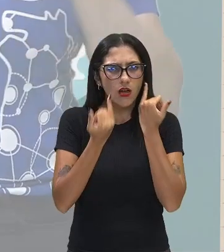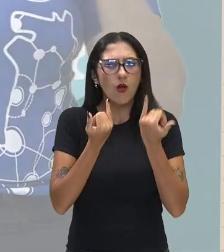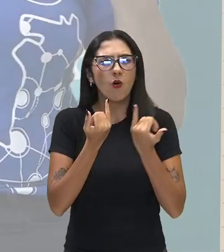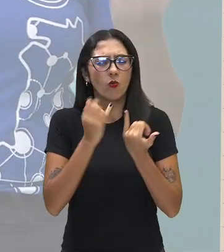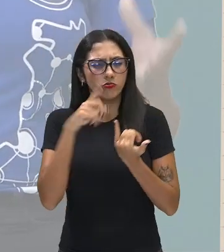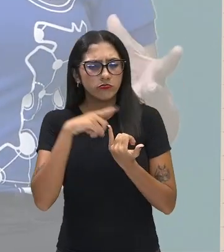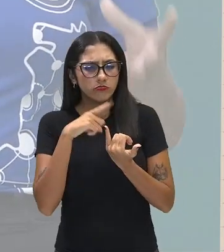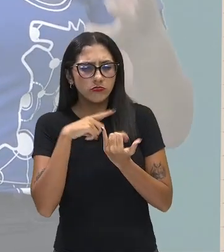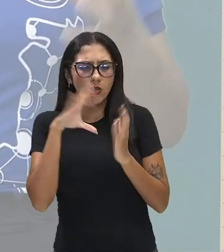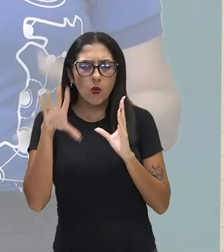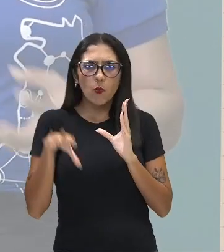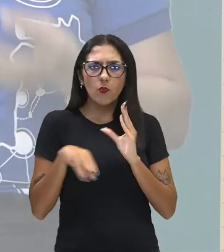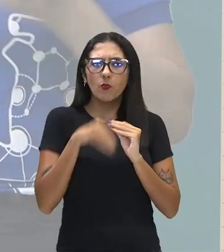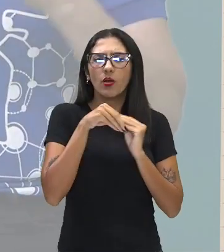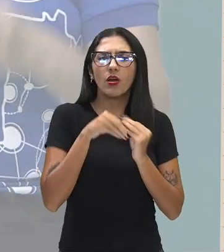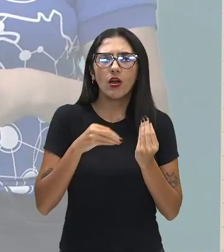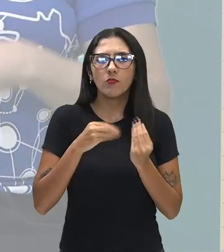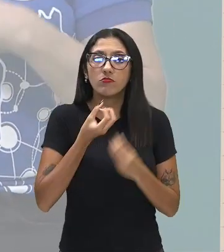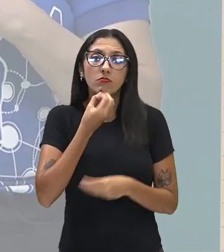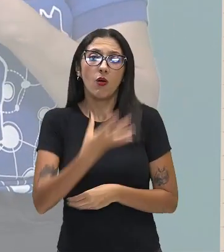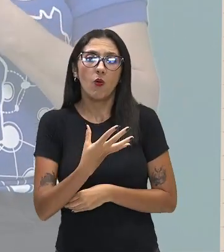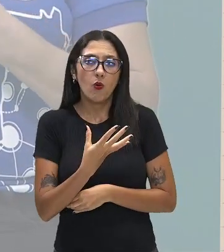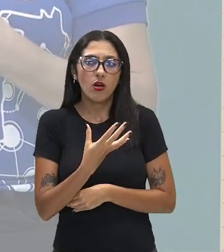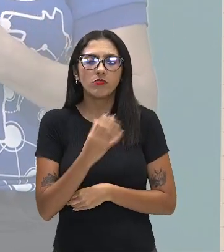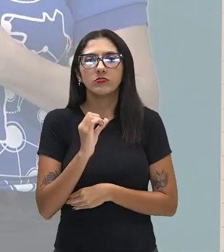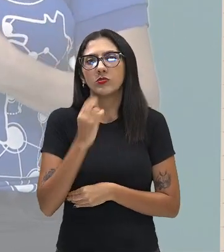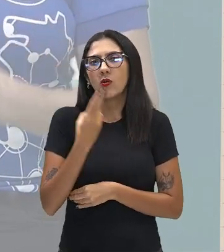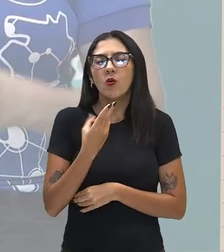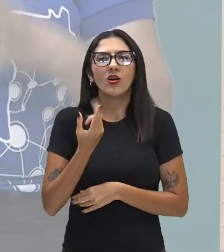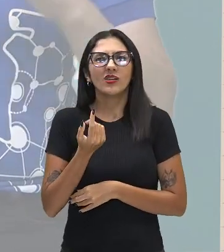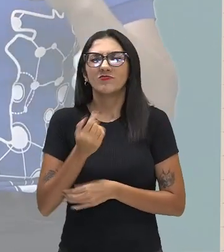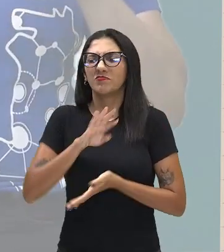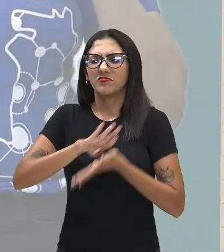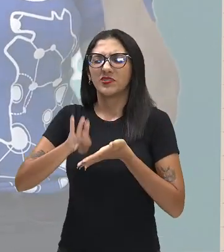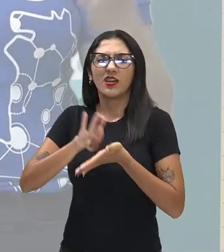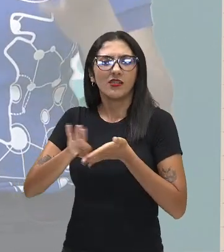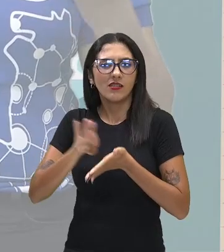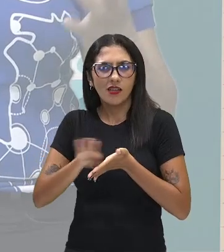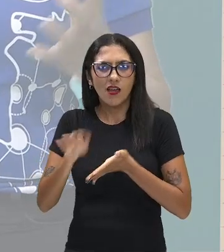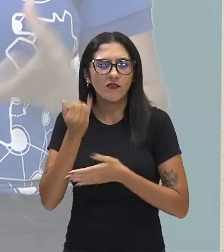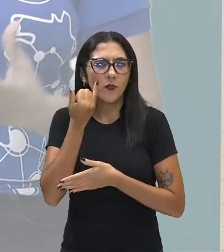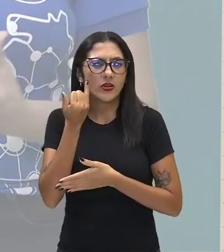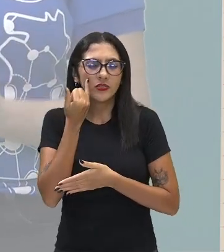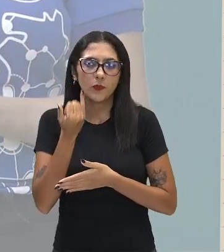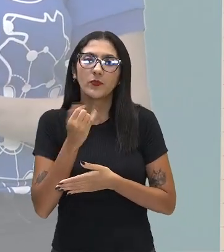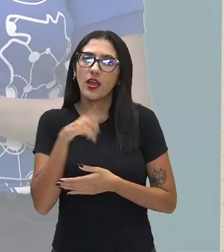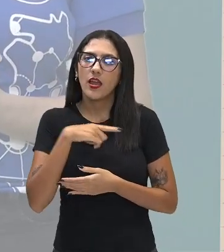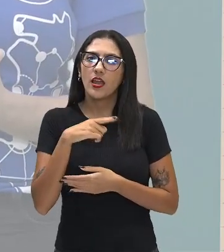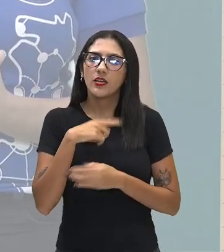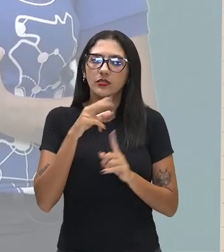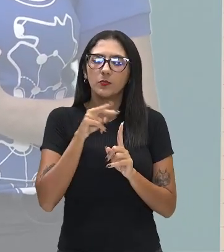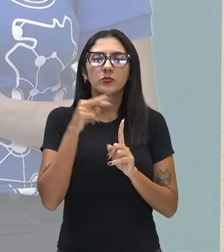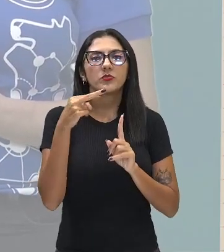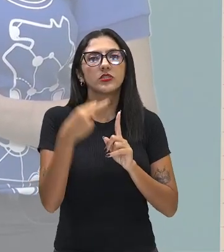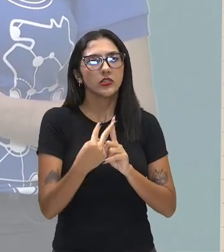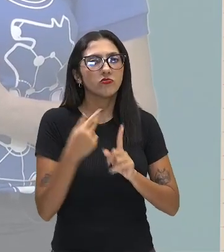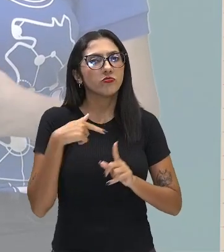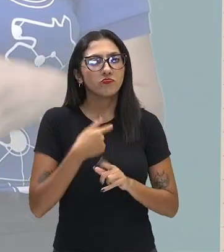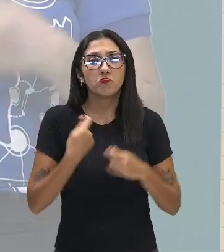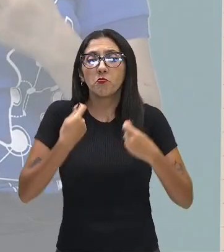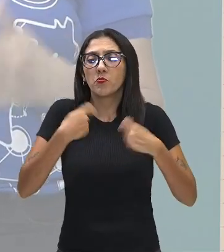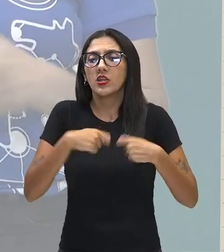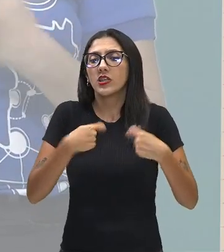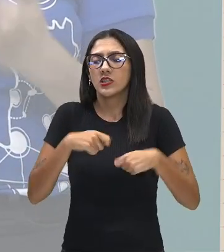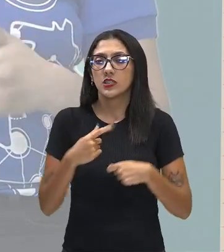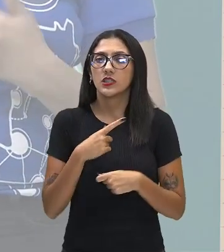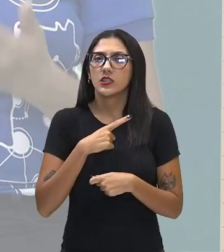vai acrescentar algo na sua vida, aquela que não acrescenta. Então, é nesse tipo de olhar que devemos fazer